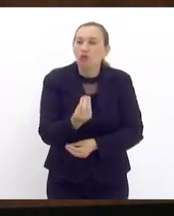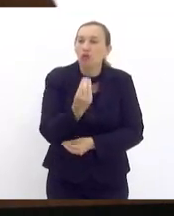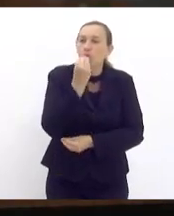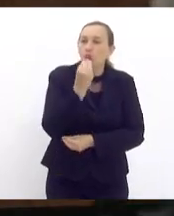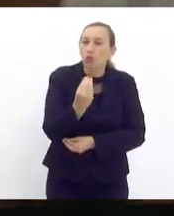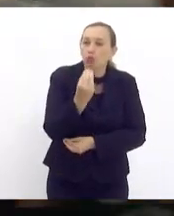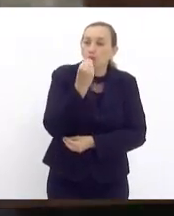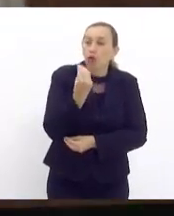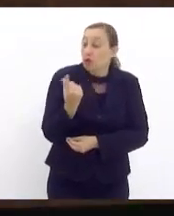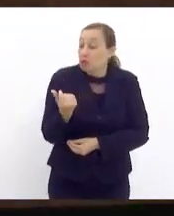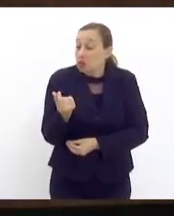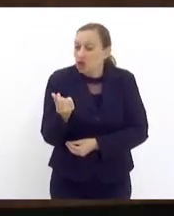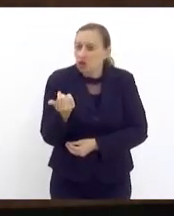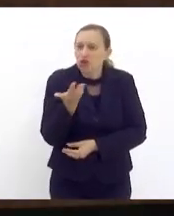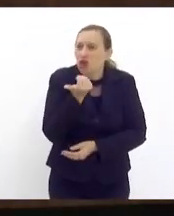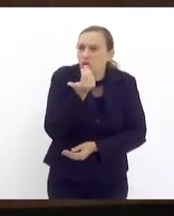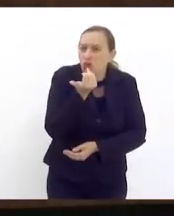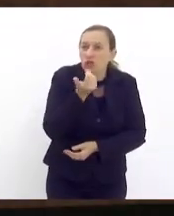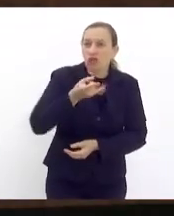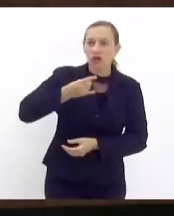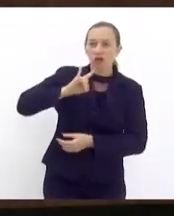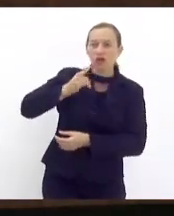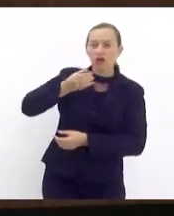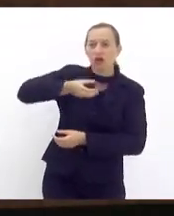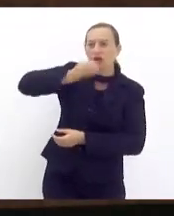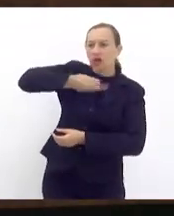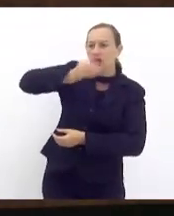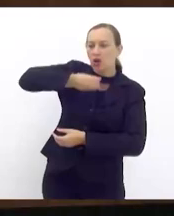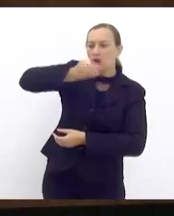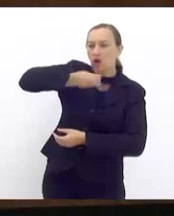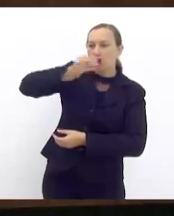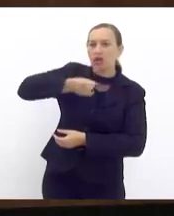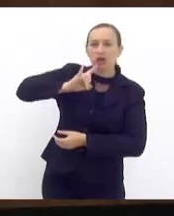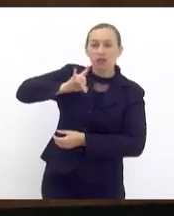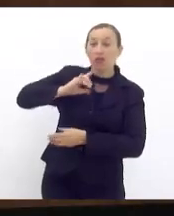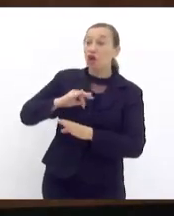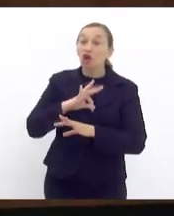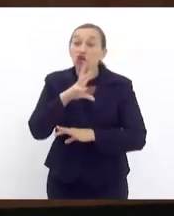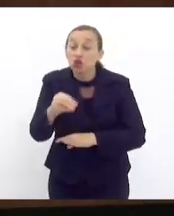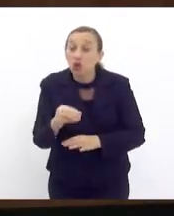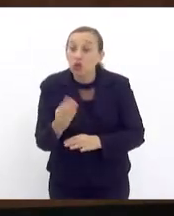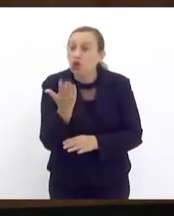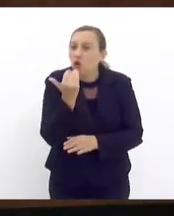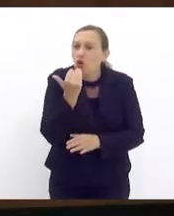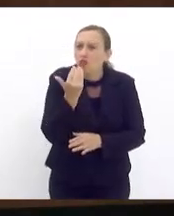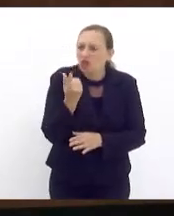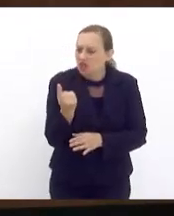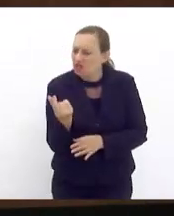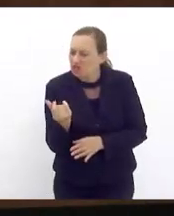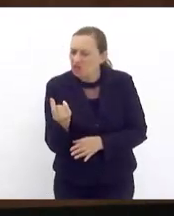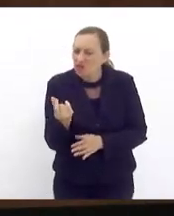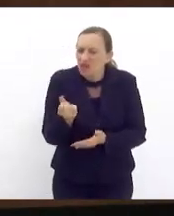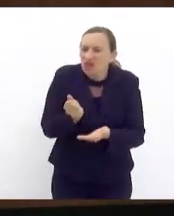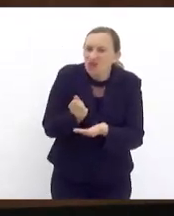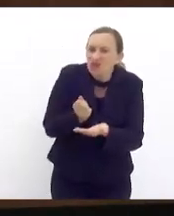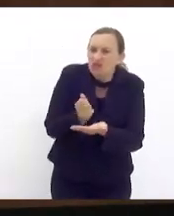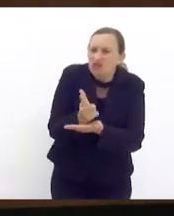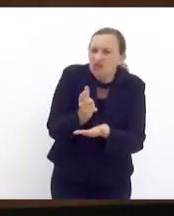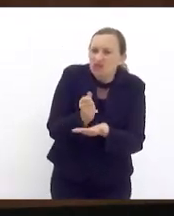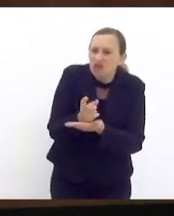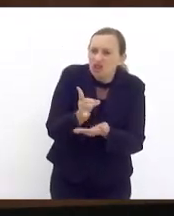abusivo na comida e na bebida tudo alimento vendido sem nota fiscal